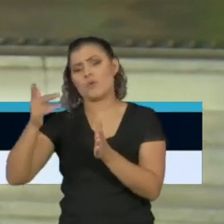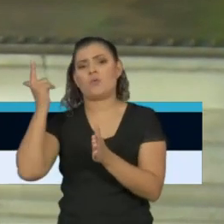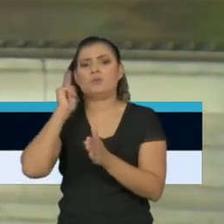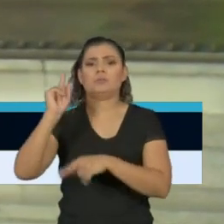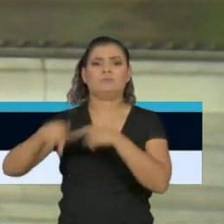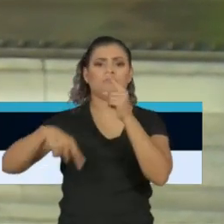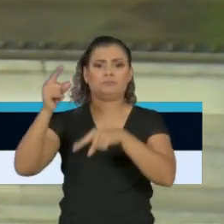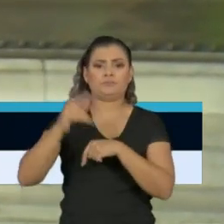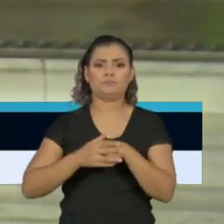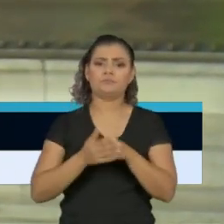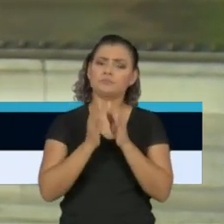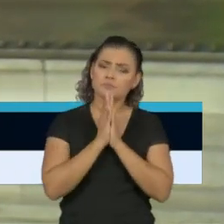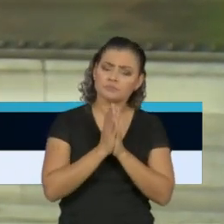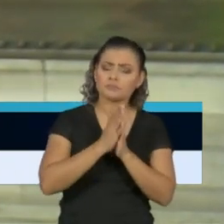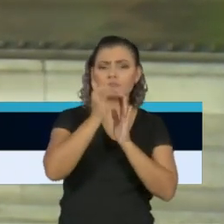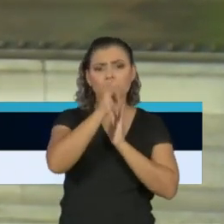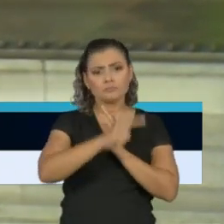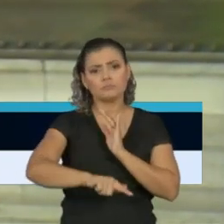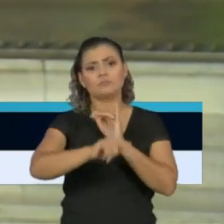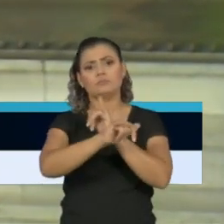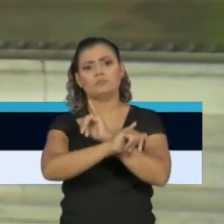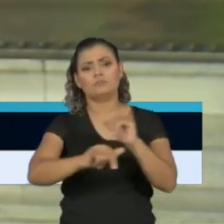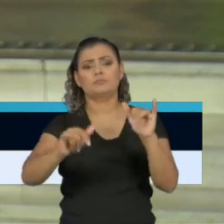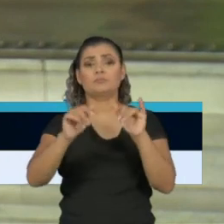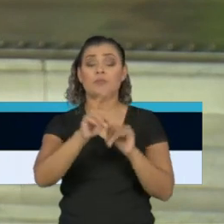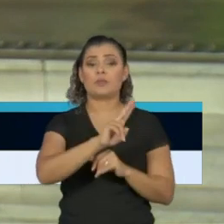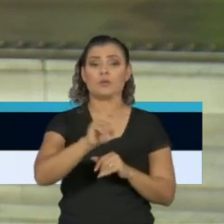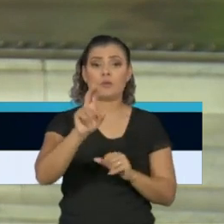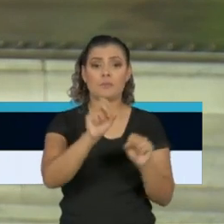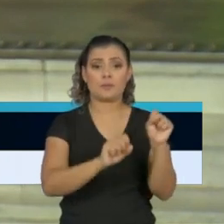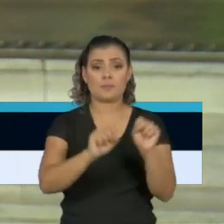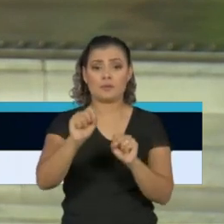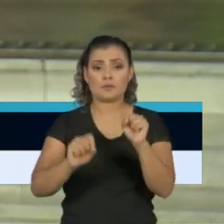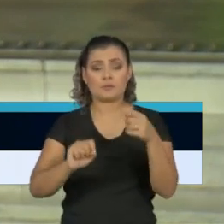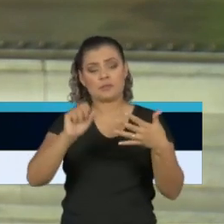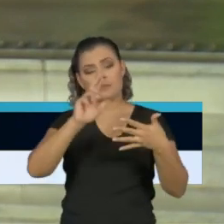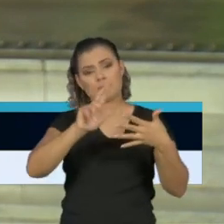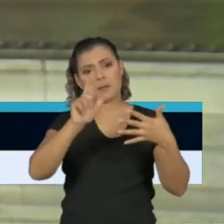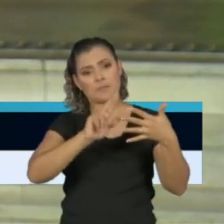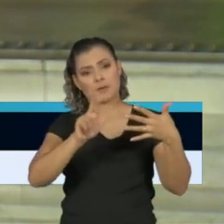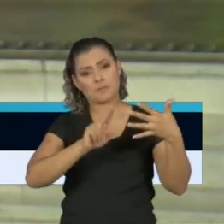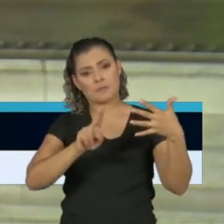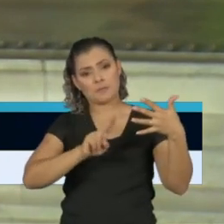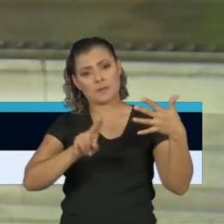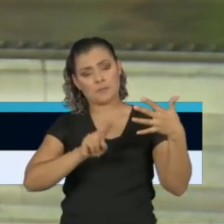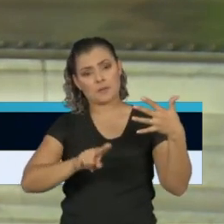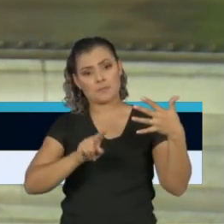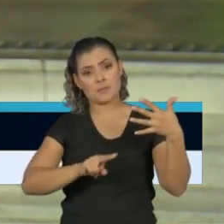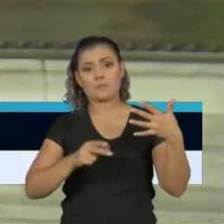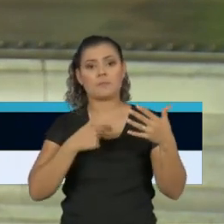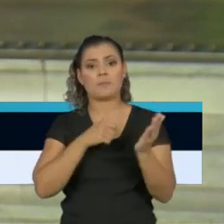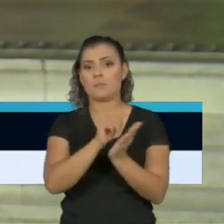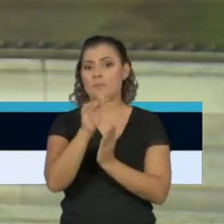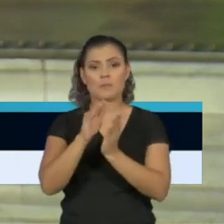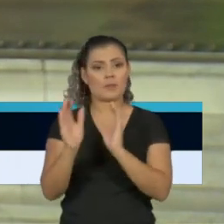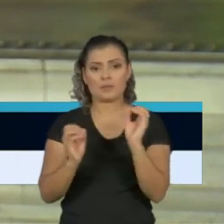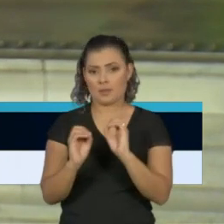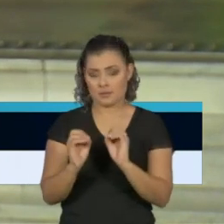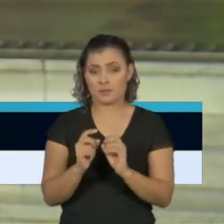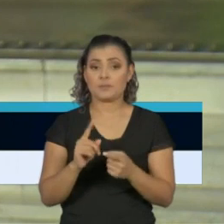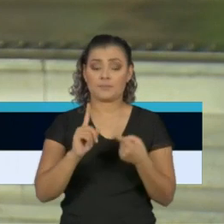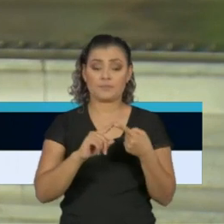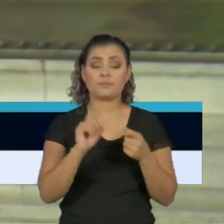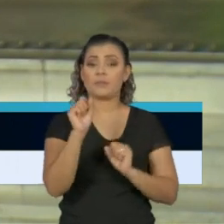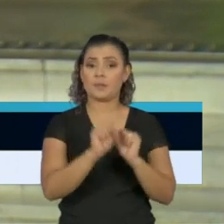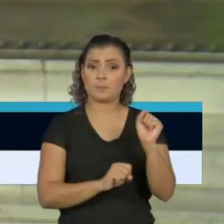uma vez, informar nome de empresas que anunciaram publicamente que não farão demissões. Empresas